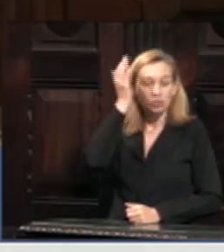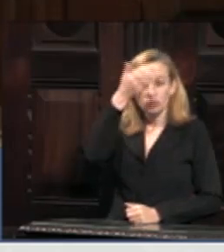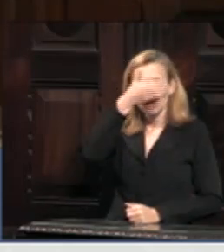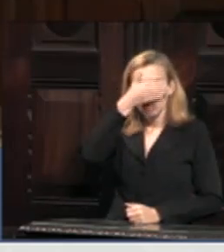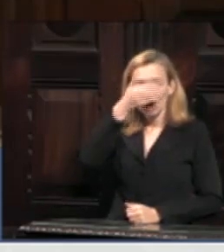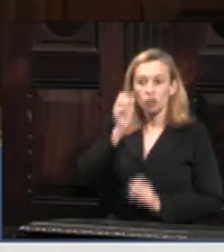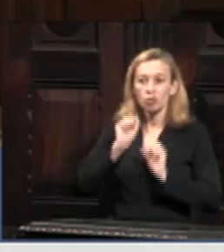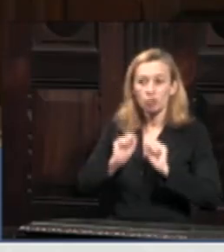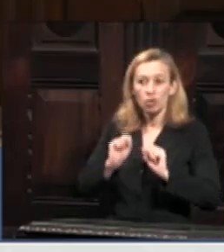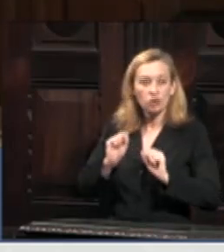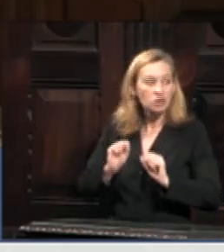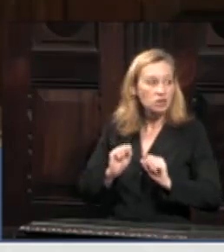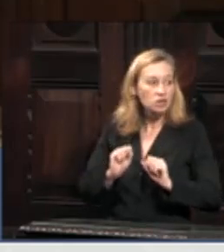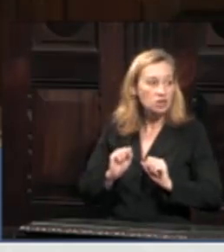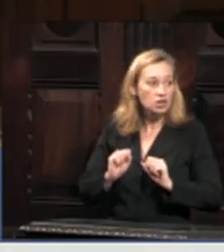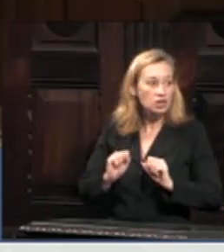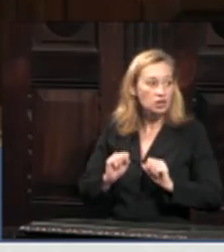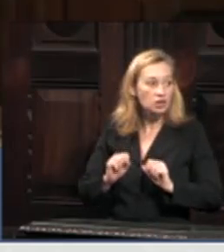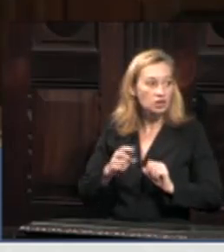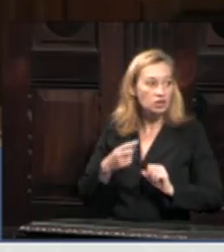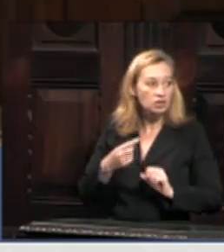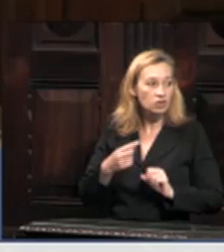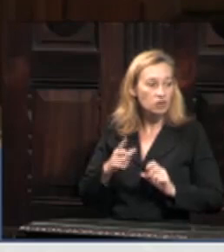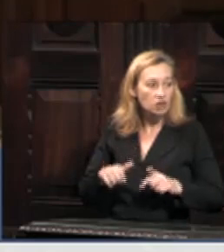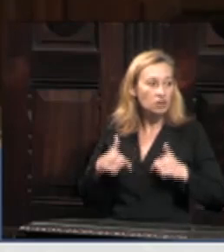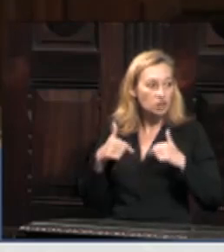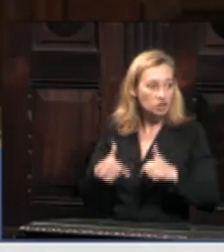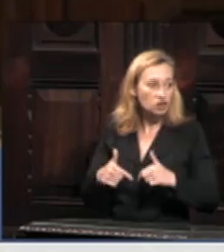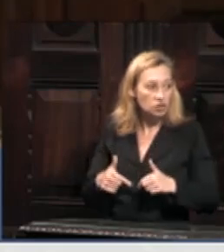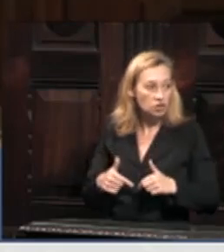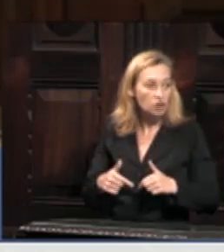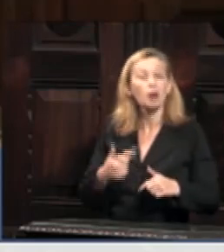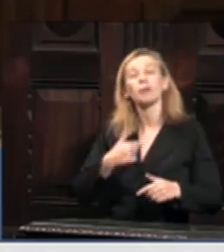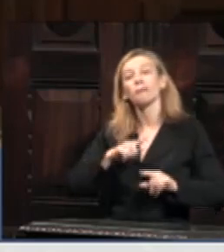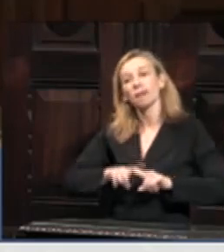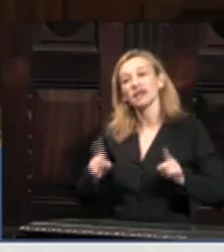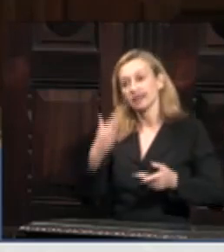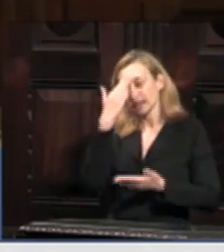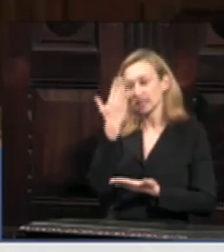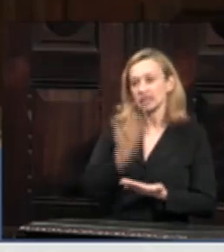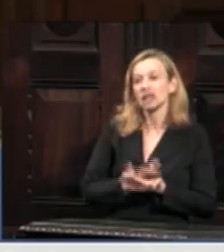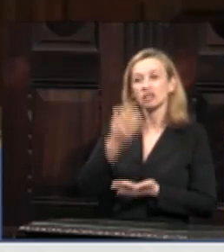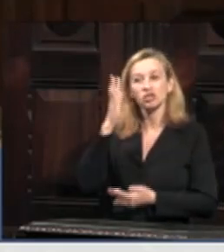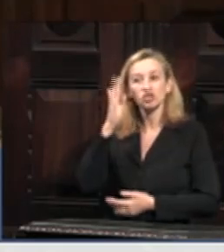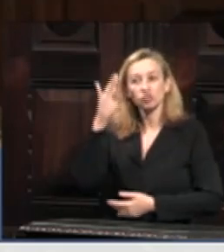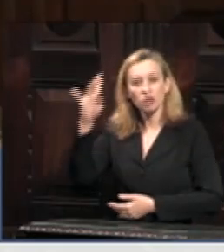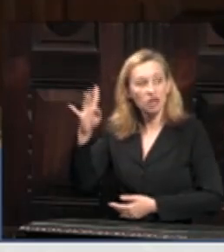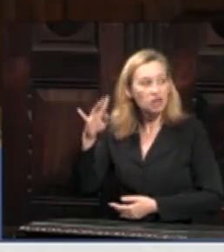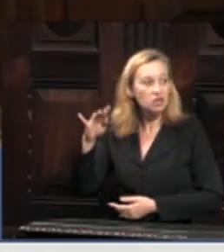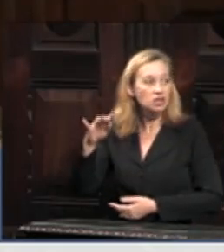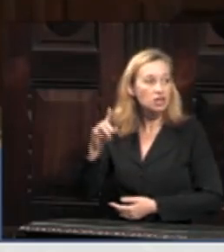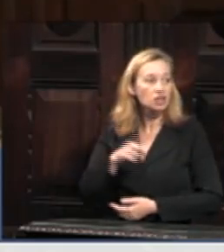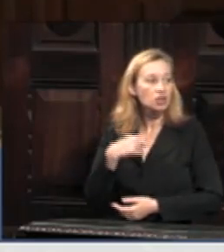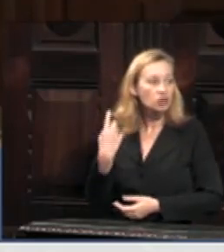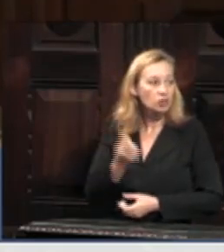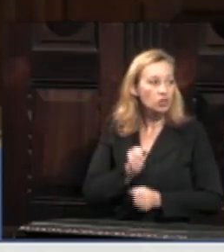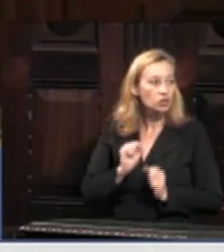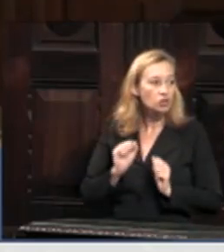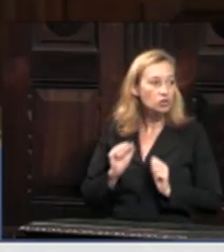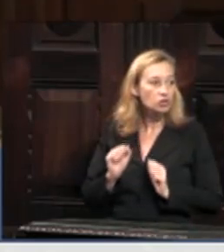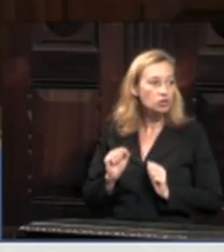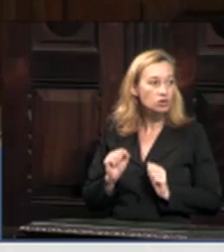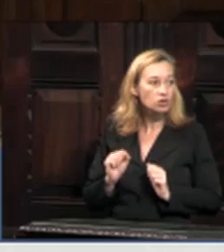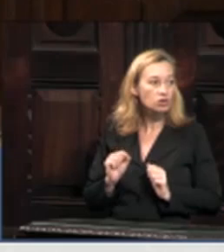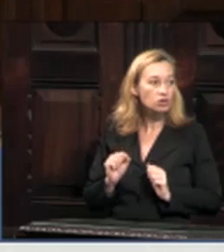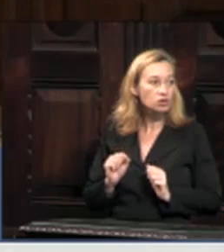ver, sem a pretensão, mas acreditando e ainda tendo esperança de que a gente não tenha no Rio